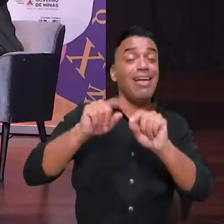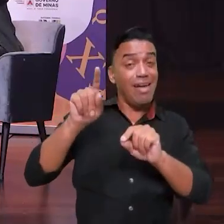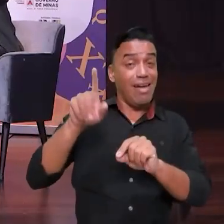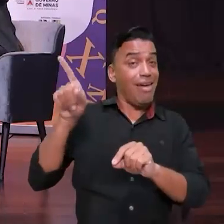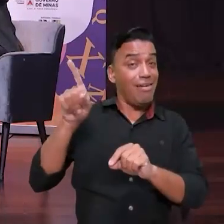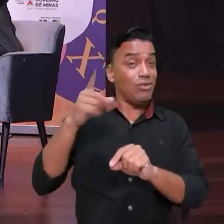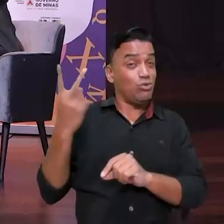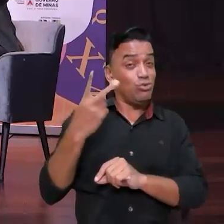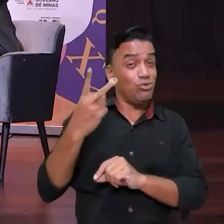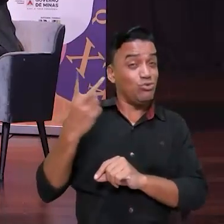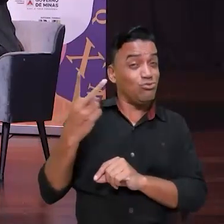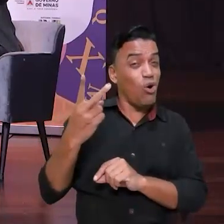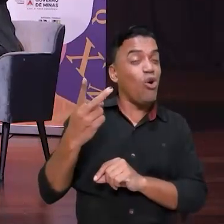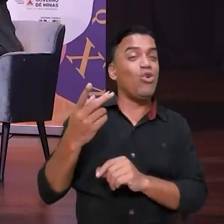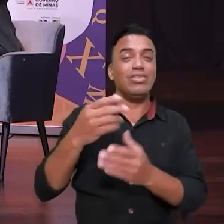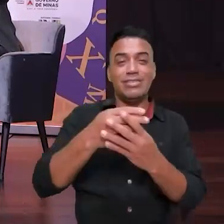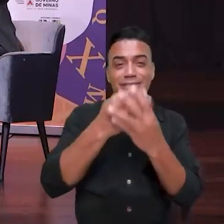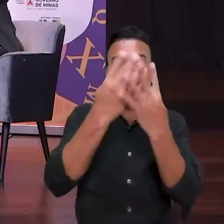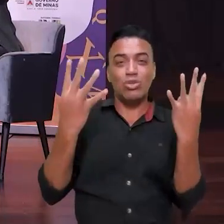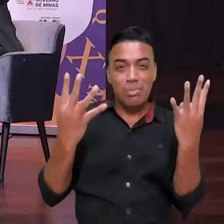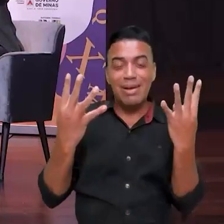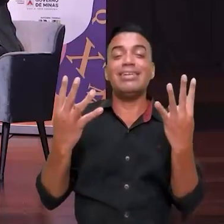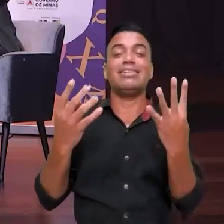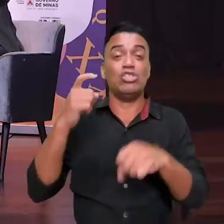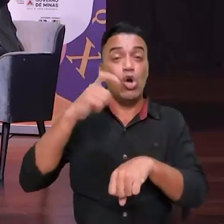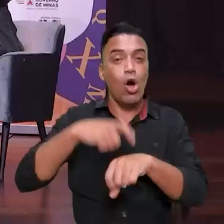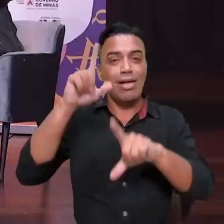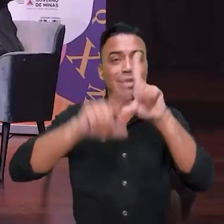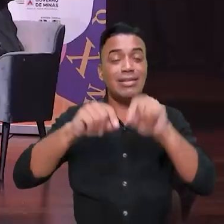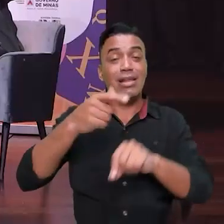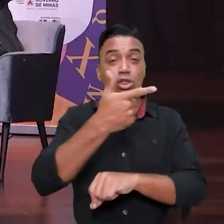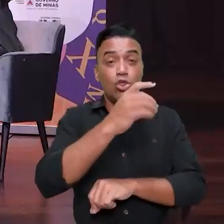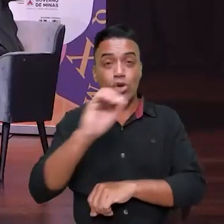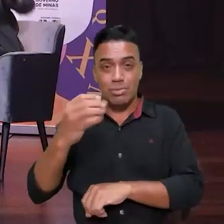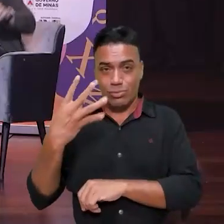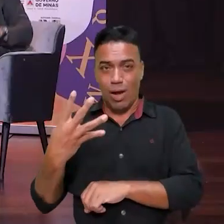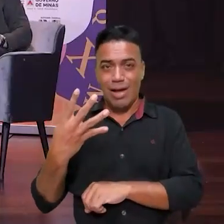Ferdinando Ribeiro e Saulo Senra, cartomantes de A Hora da Estrela em 2004.